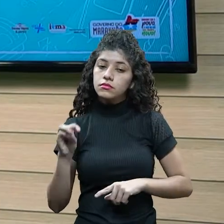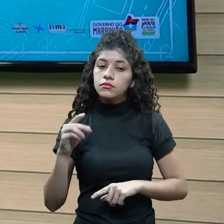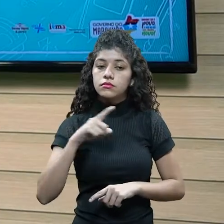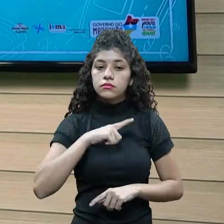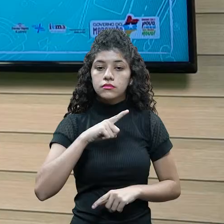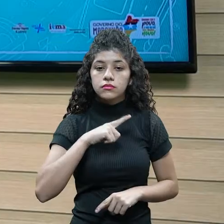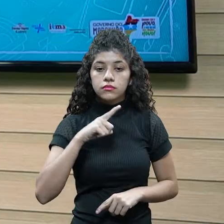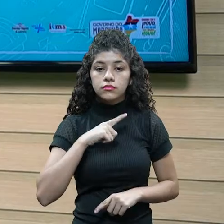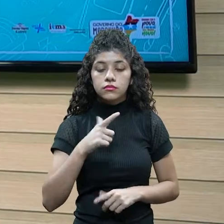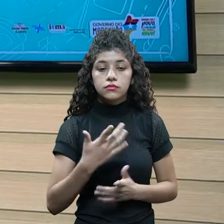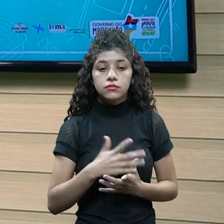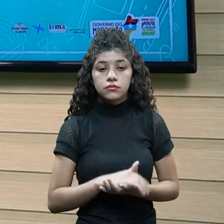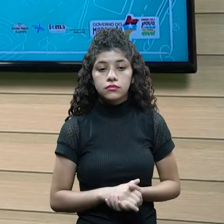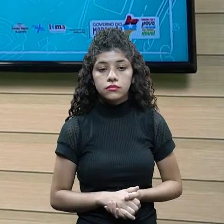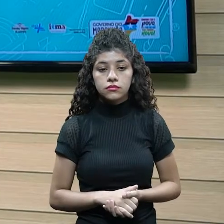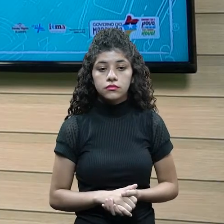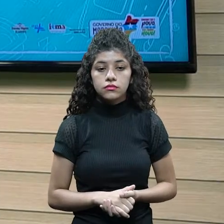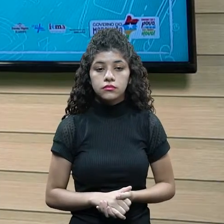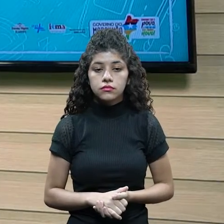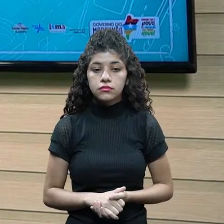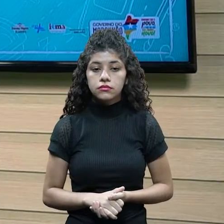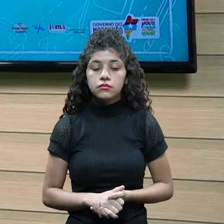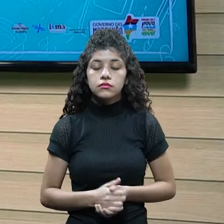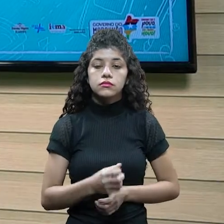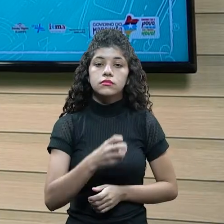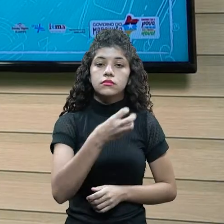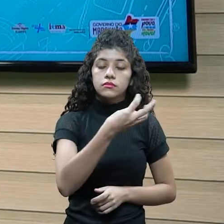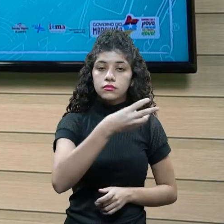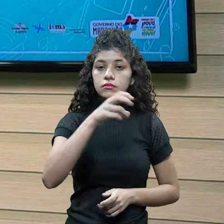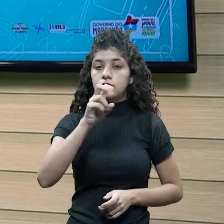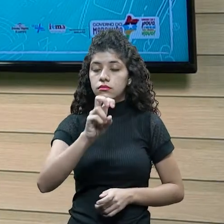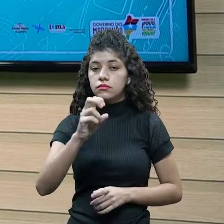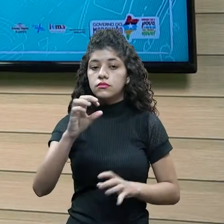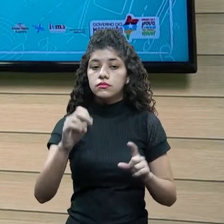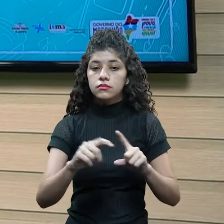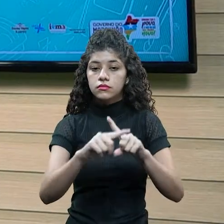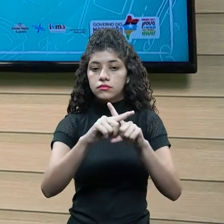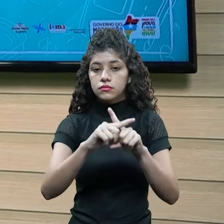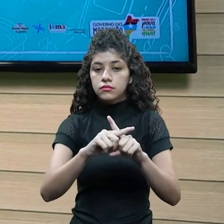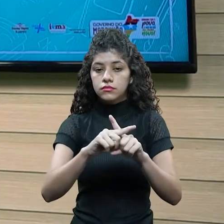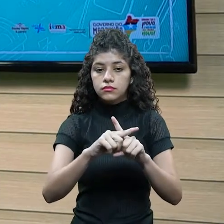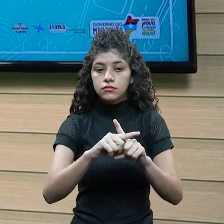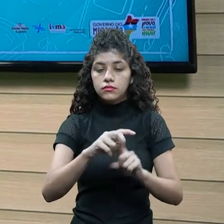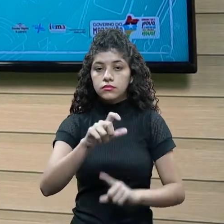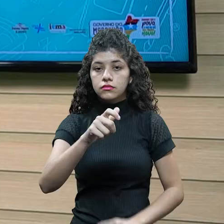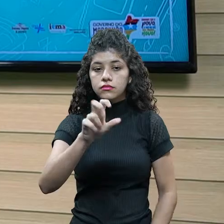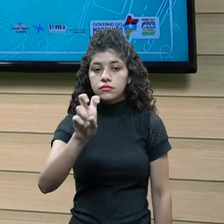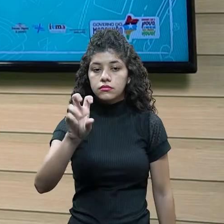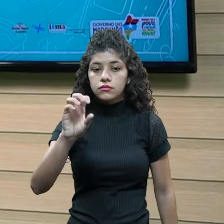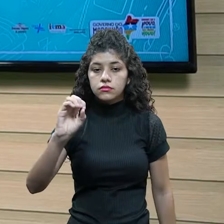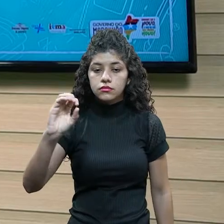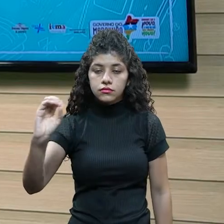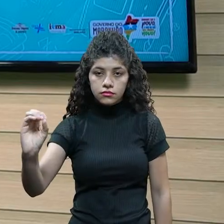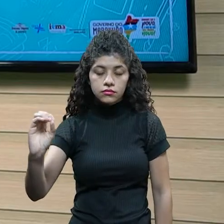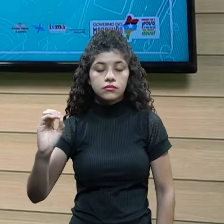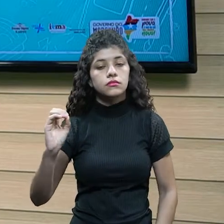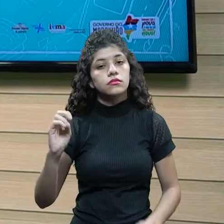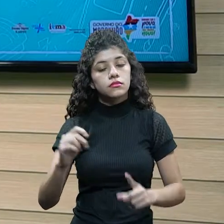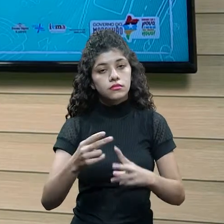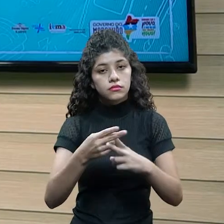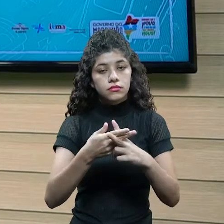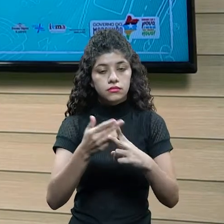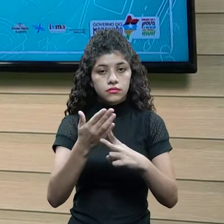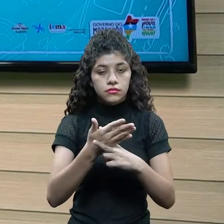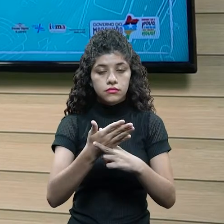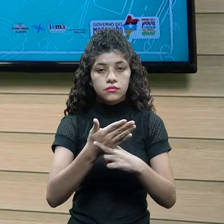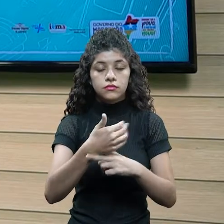Então, se eu tenho 35% de 500, é 35 vezes 500 dividido por 100. Eu vou sempre dividir